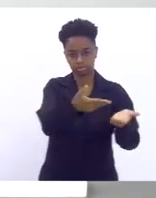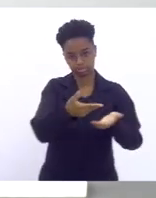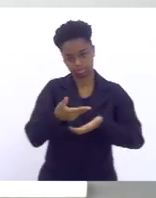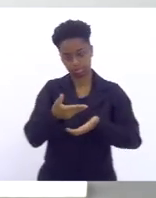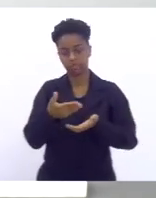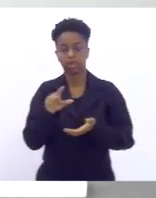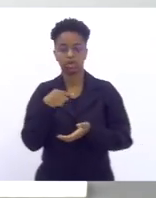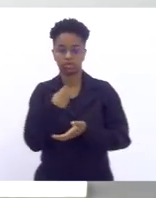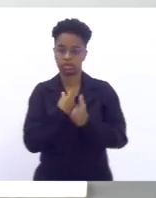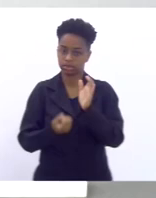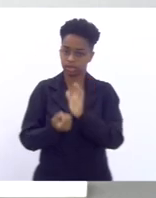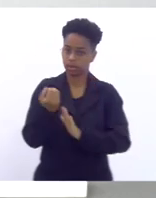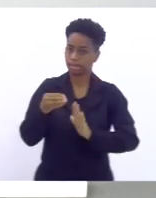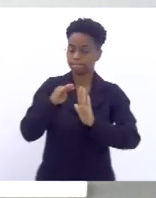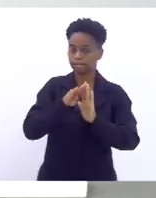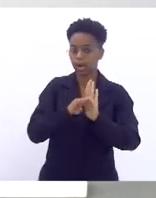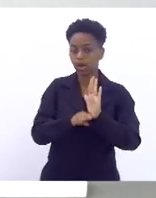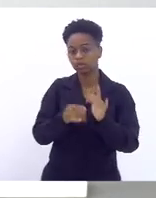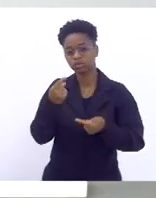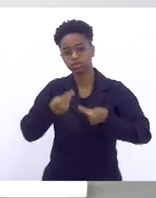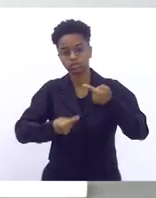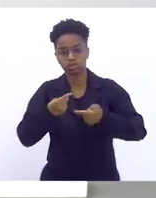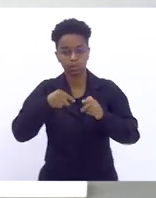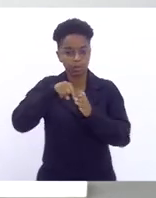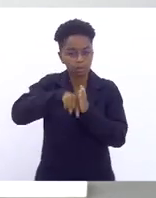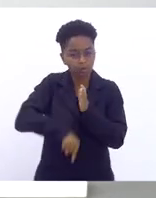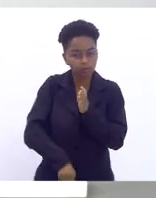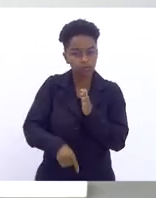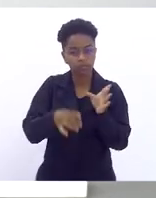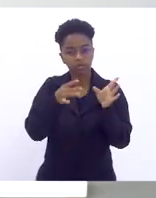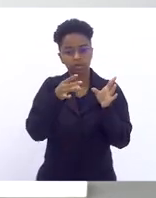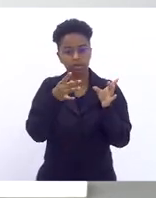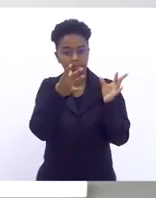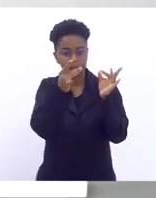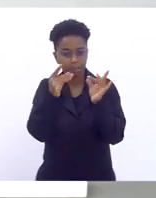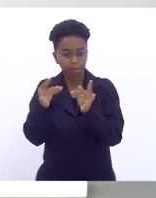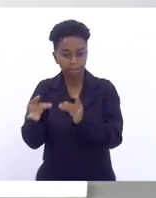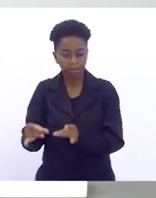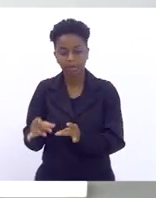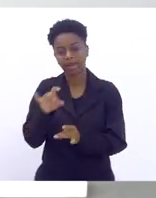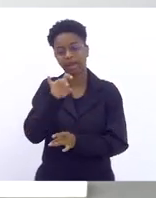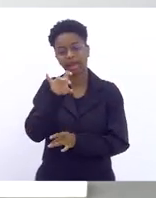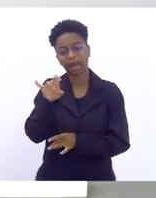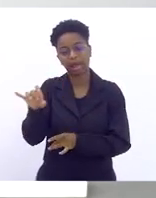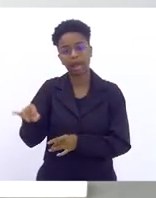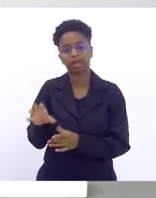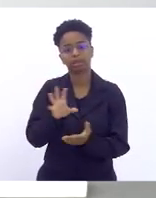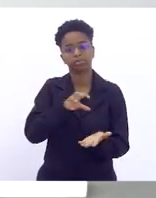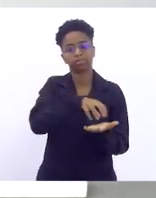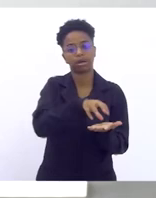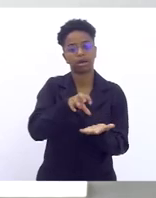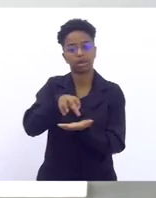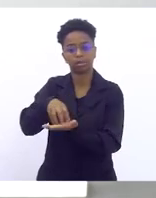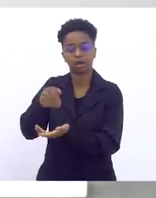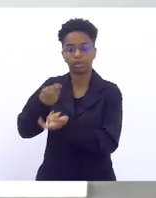estabelecer essa pauta de discutir com profundidade cada cada complexo econômico e aí entender de